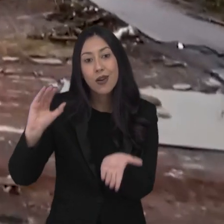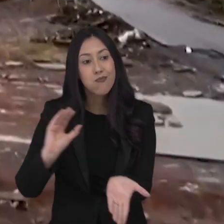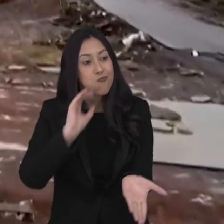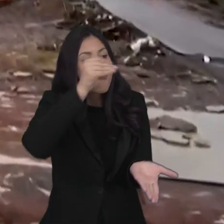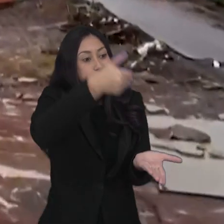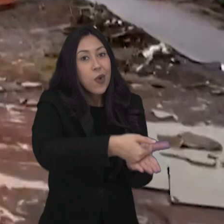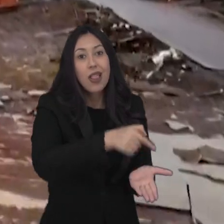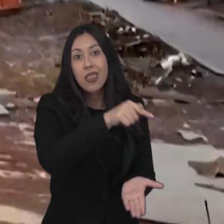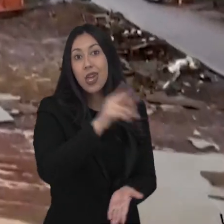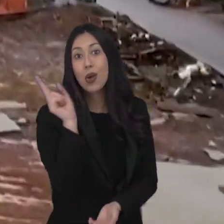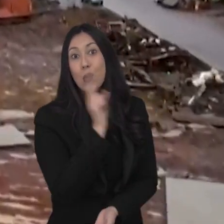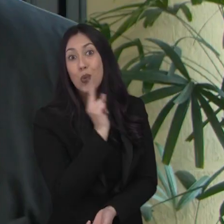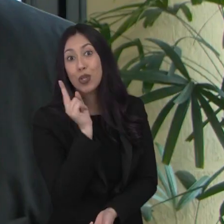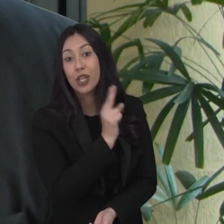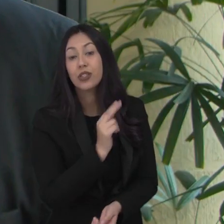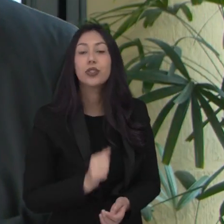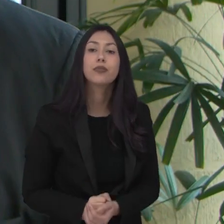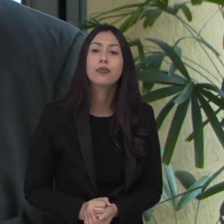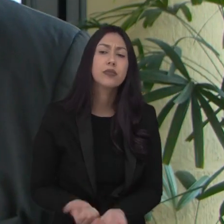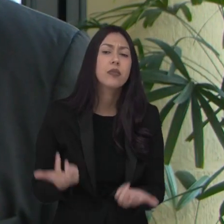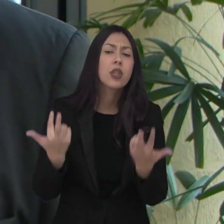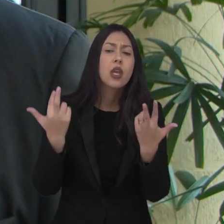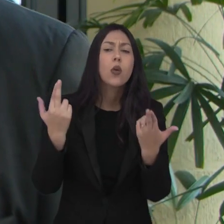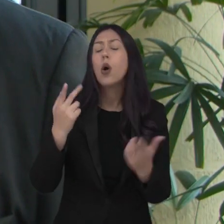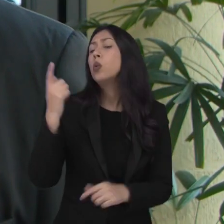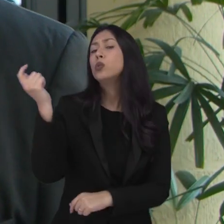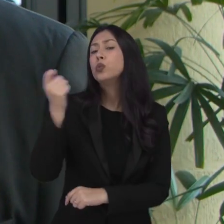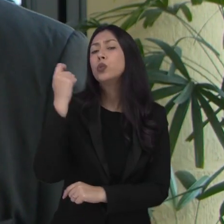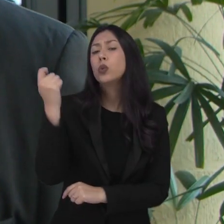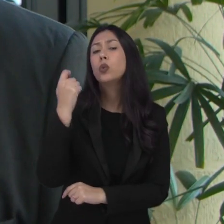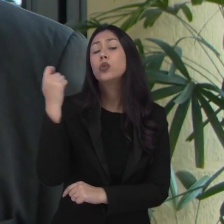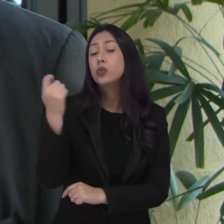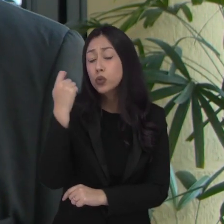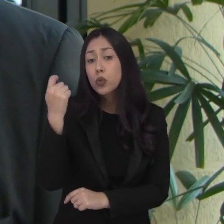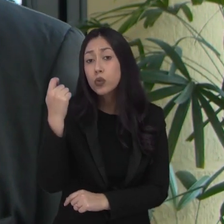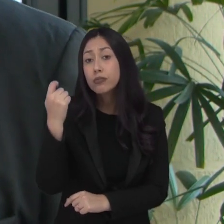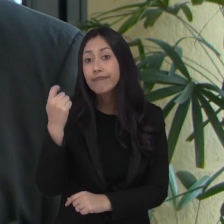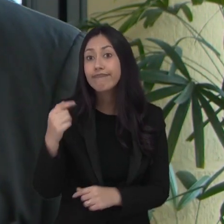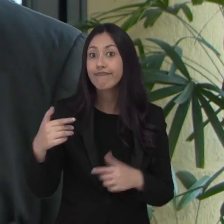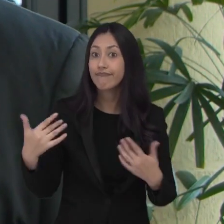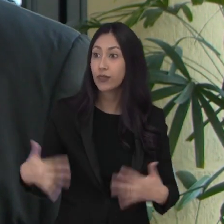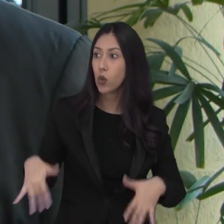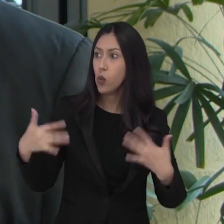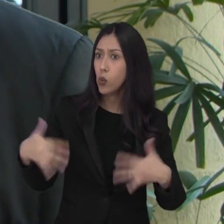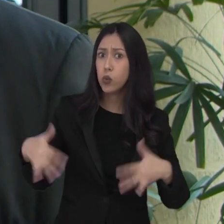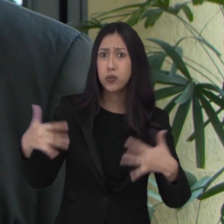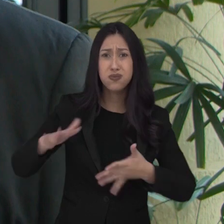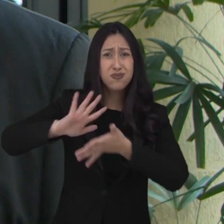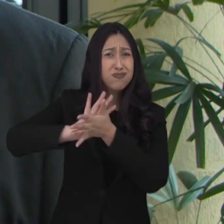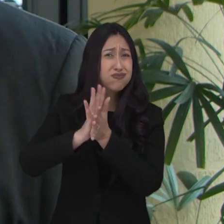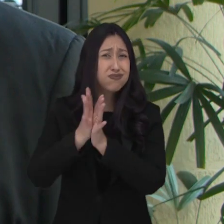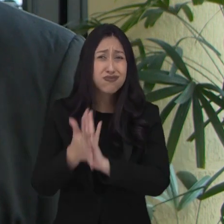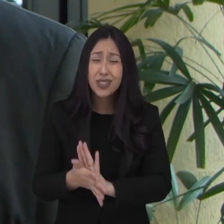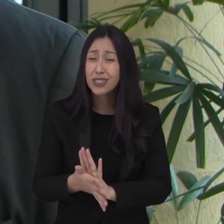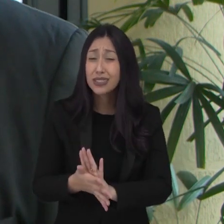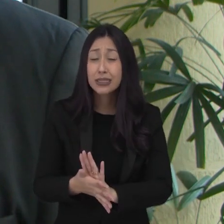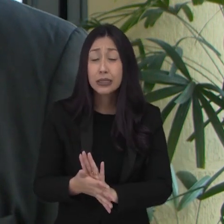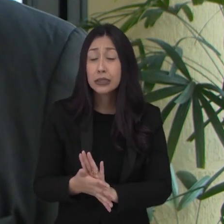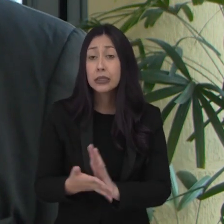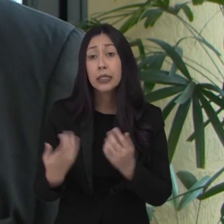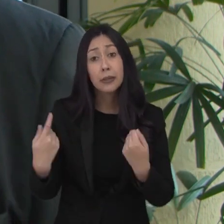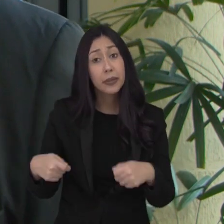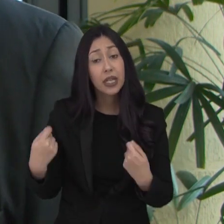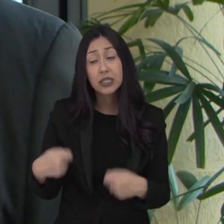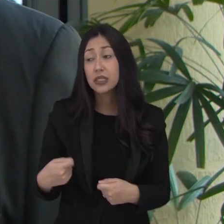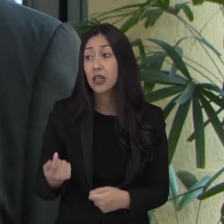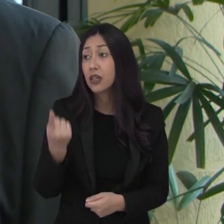em ações emergenciais. É o que está acontecendo, por exemplo, no Sul. Então, uma externalidade tão grande dessa que não foi contemplado,